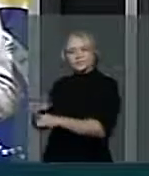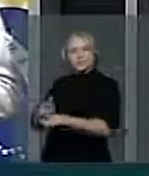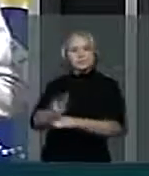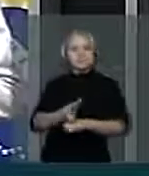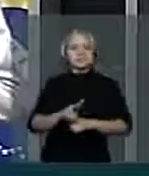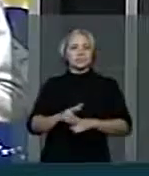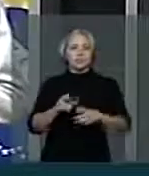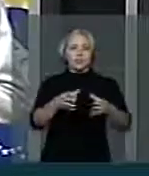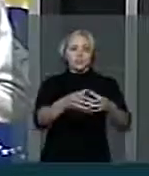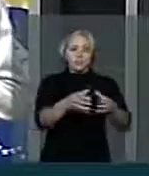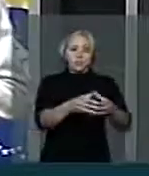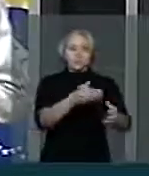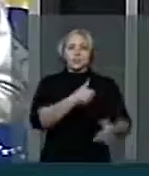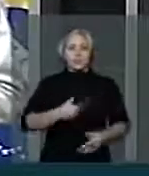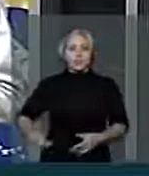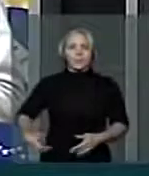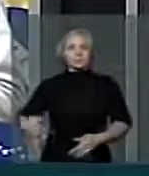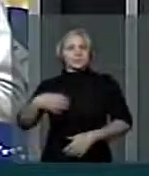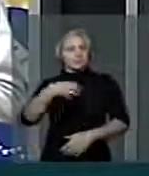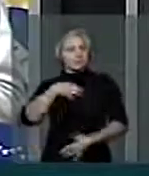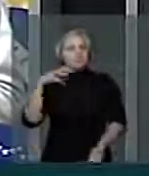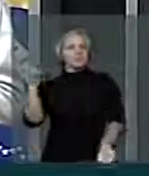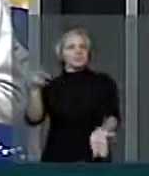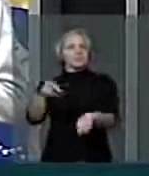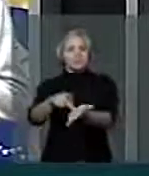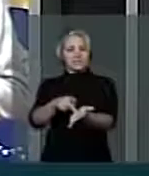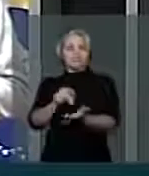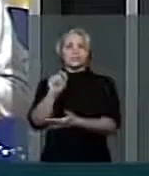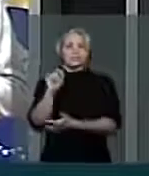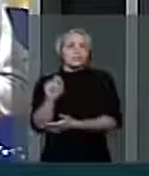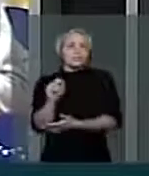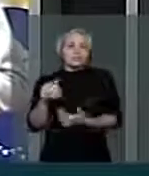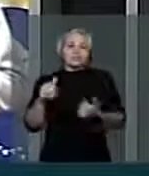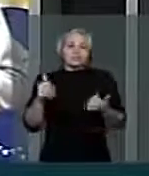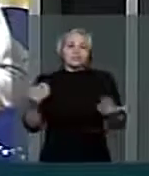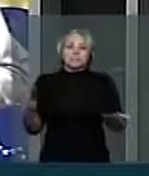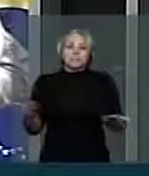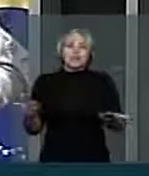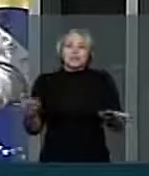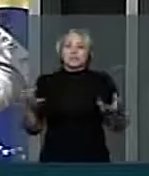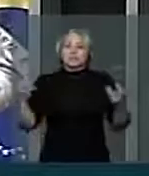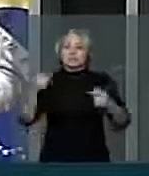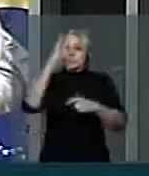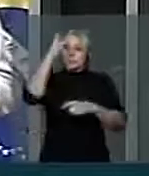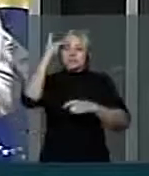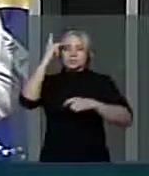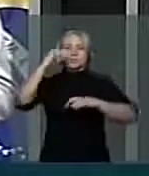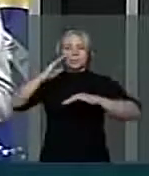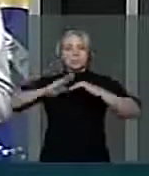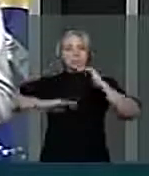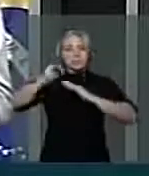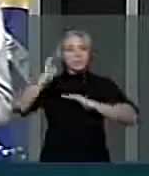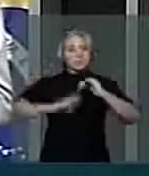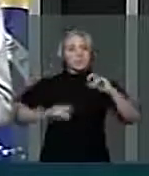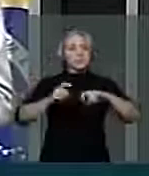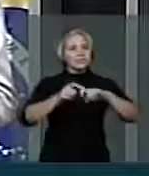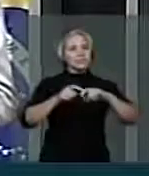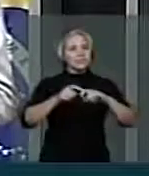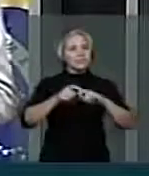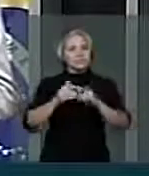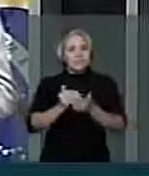públicas para sentirem realmente em que condições esses profissionais estão